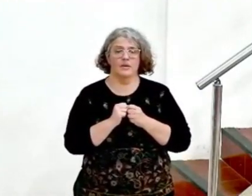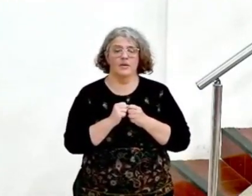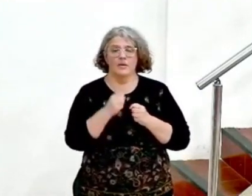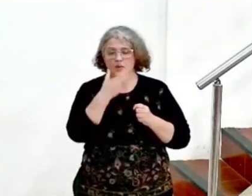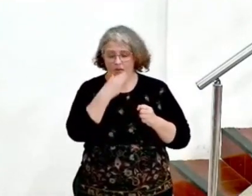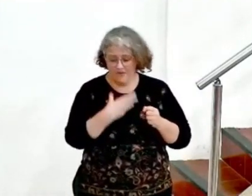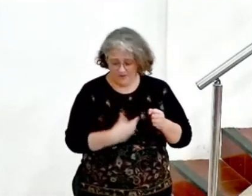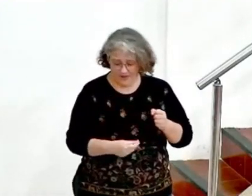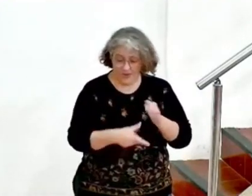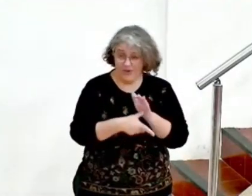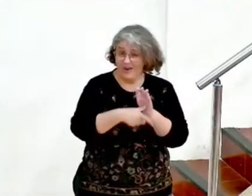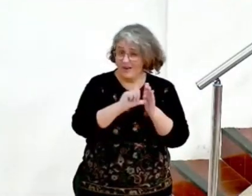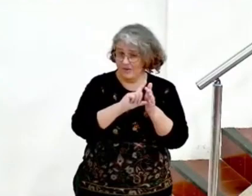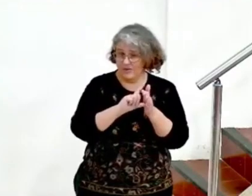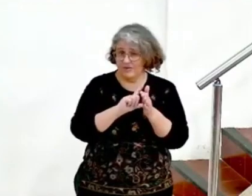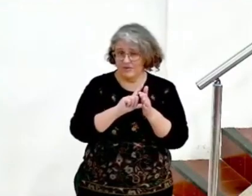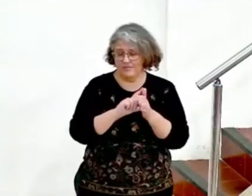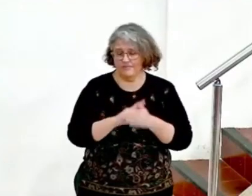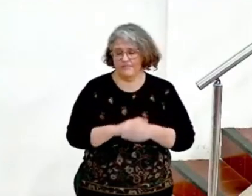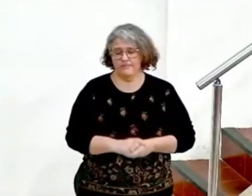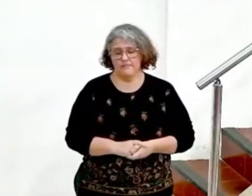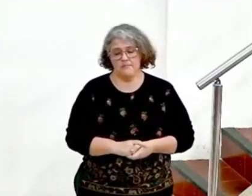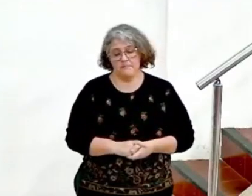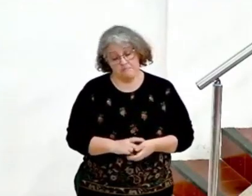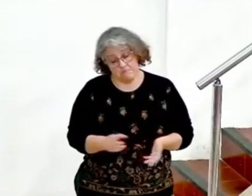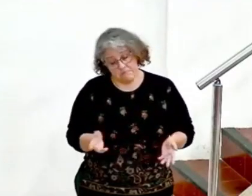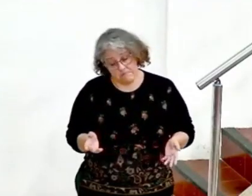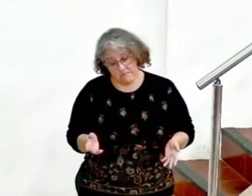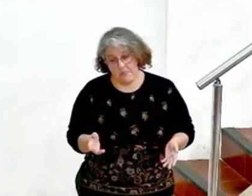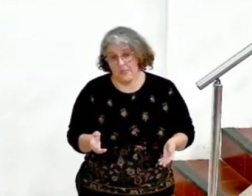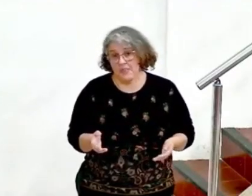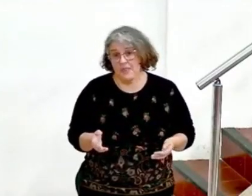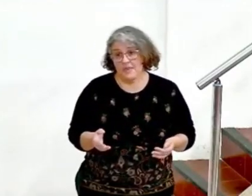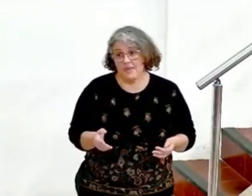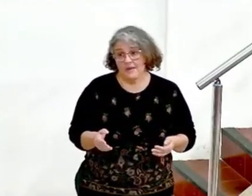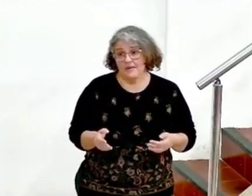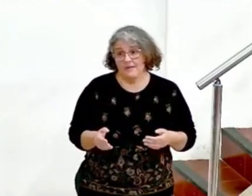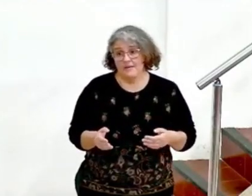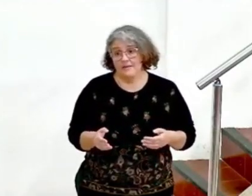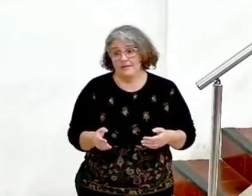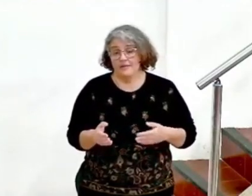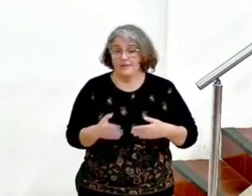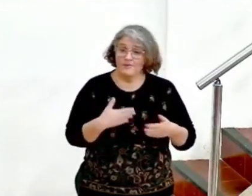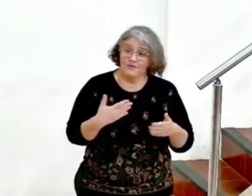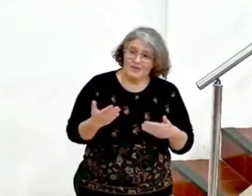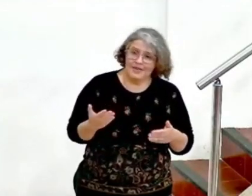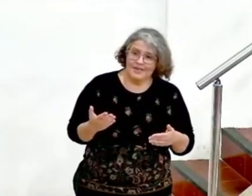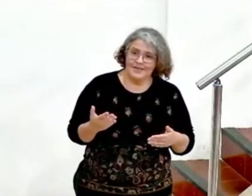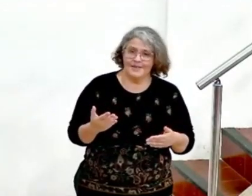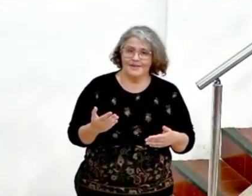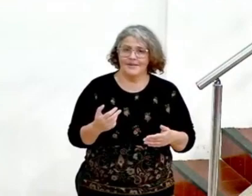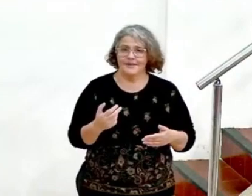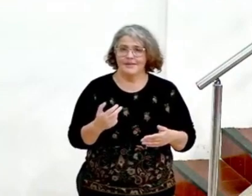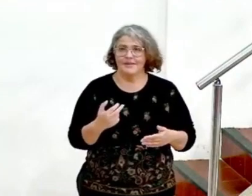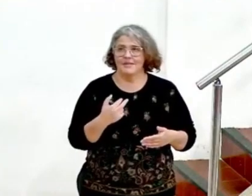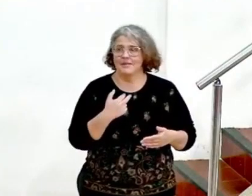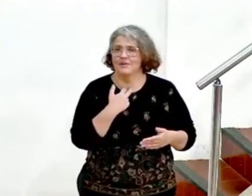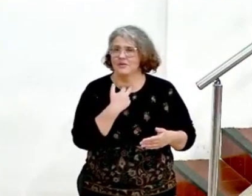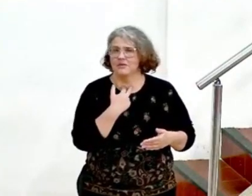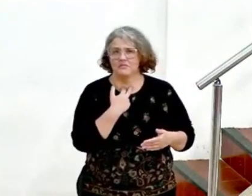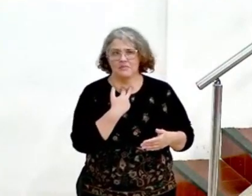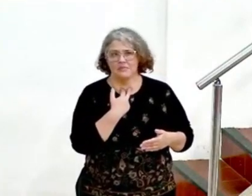tempo, talvez nós não teríamos Abraão levando o seu filho para ser